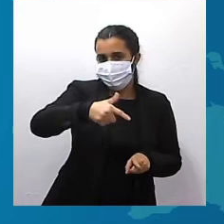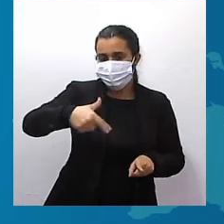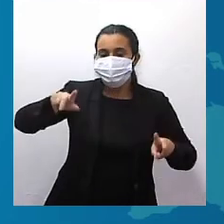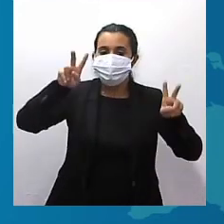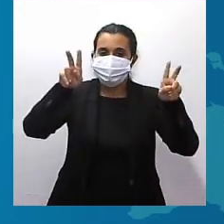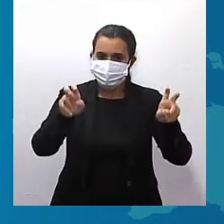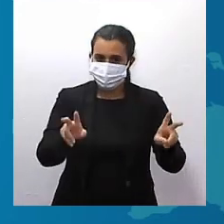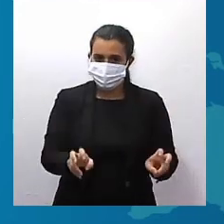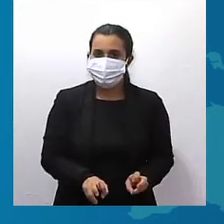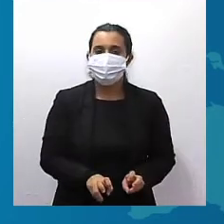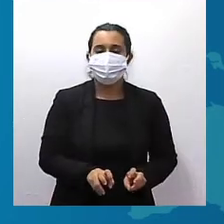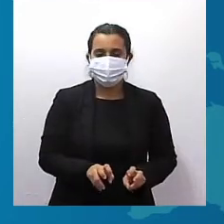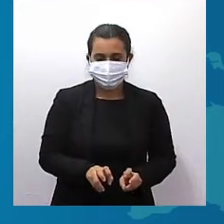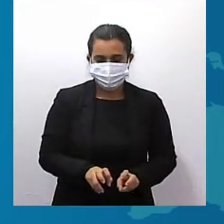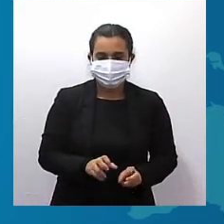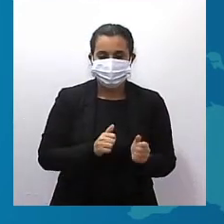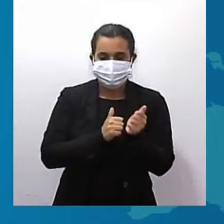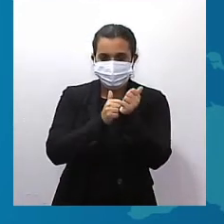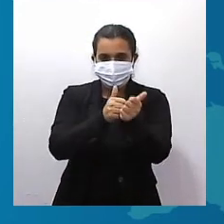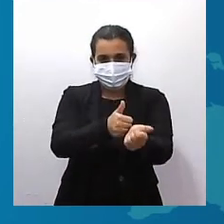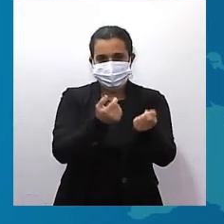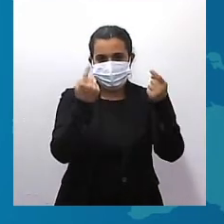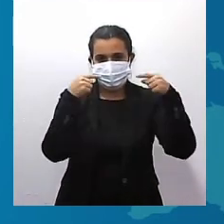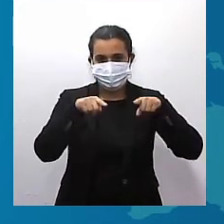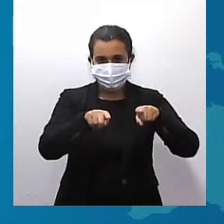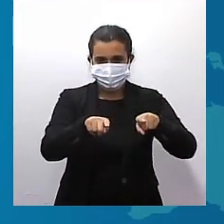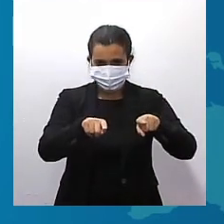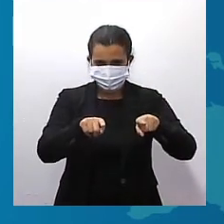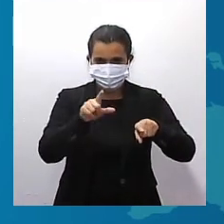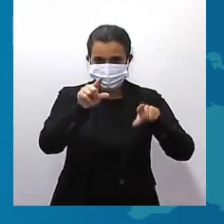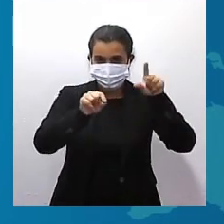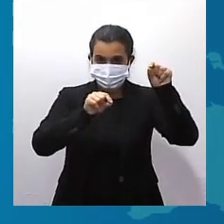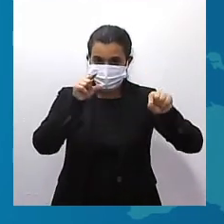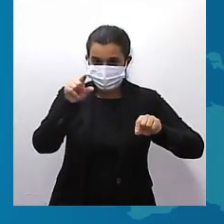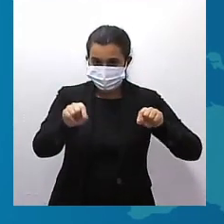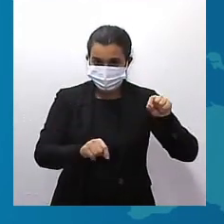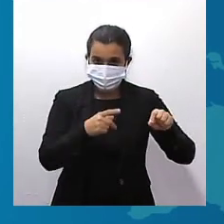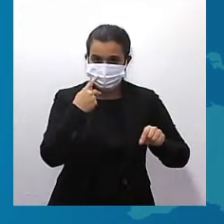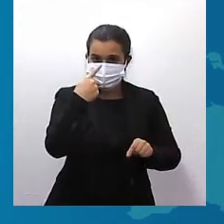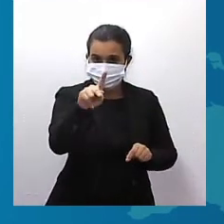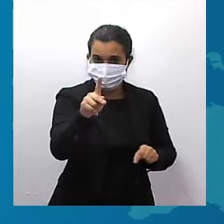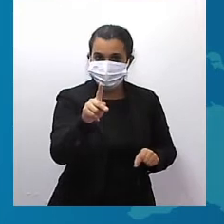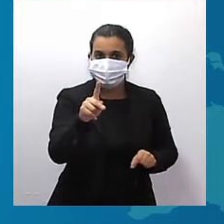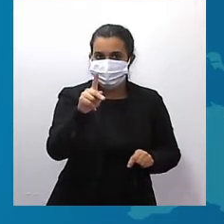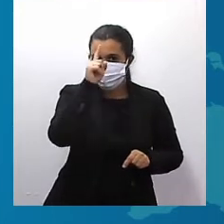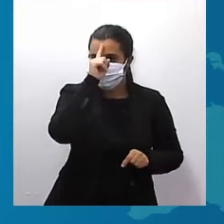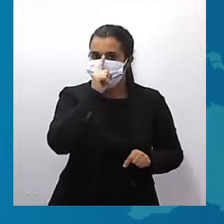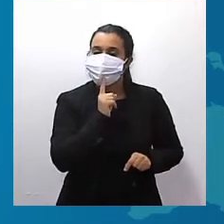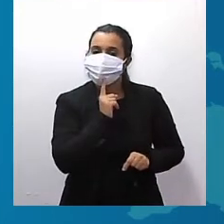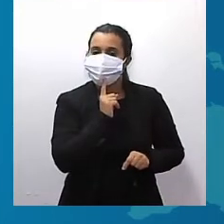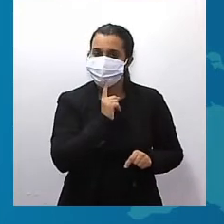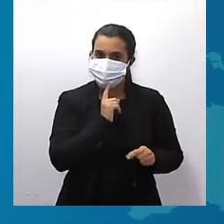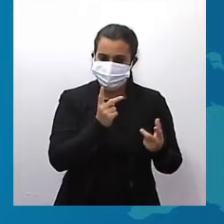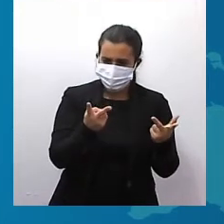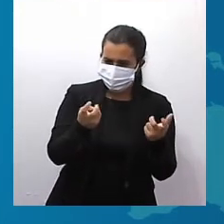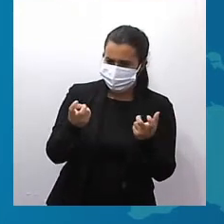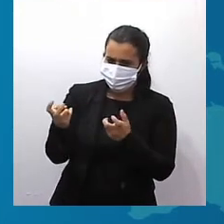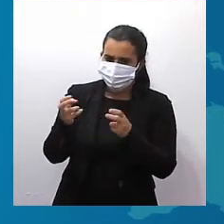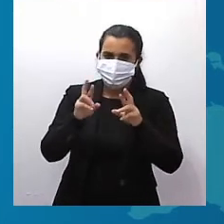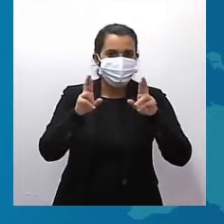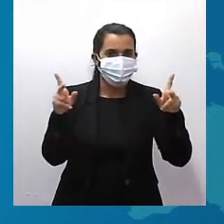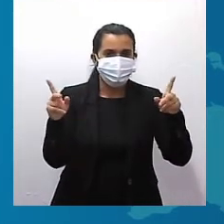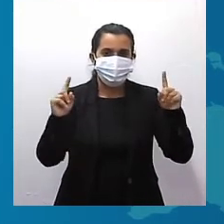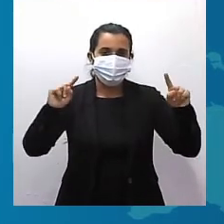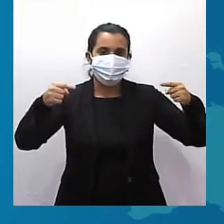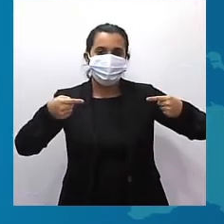gente vai ver na nossa sequência. Escolhe seus personagens preferidos, sejam eles da Marvel ou sejam eles